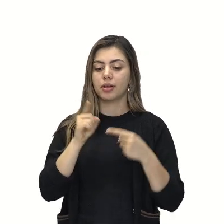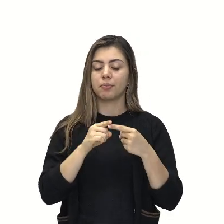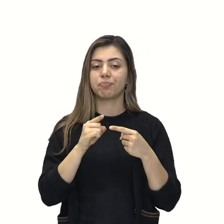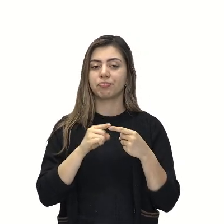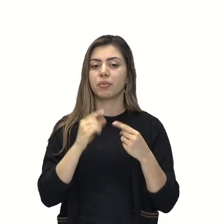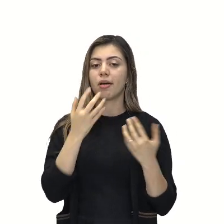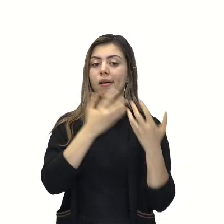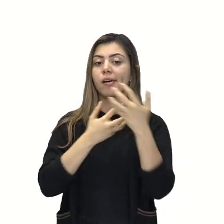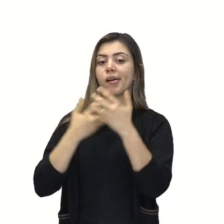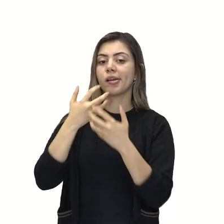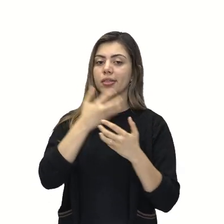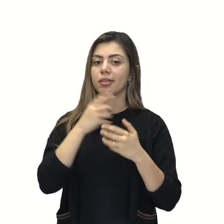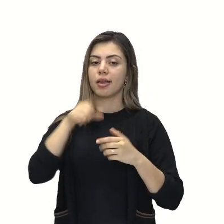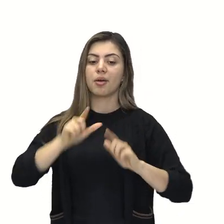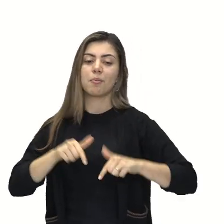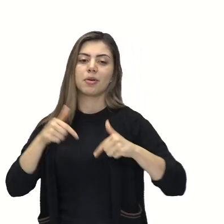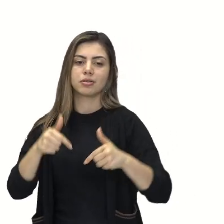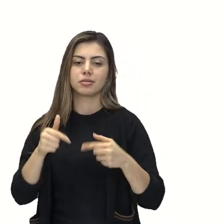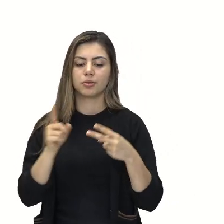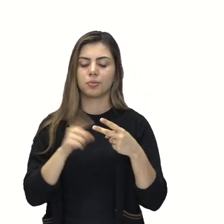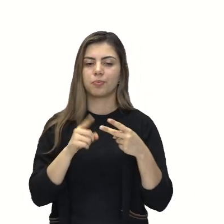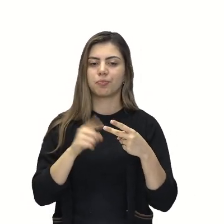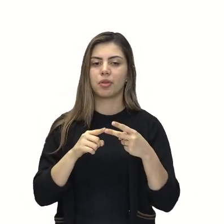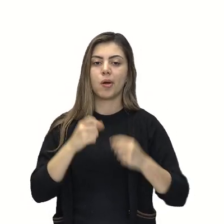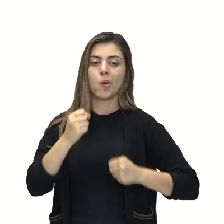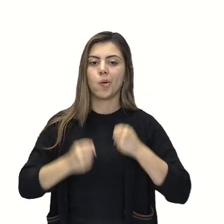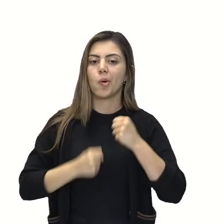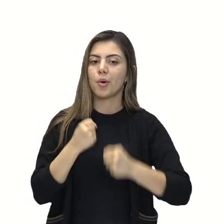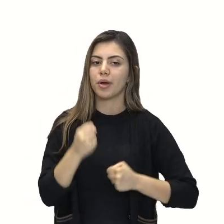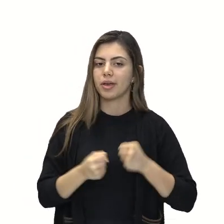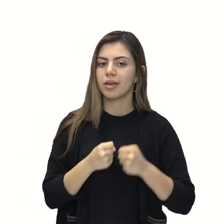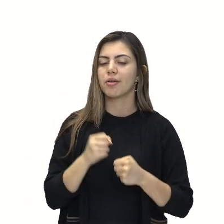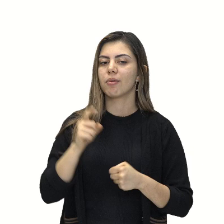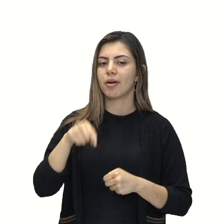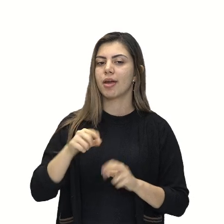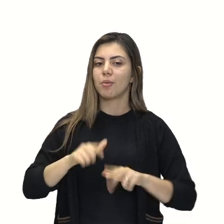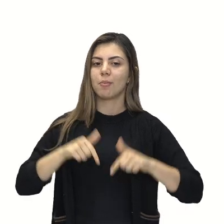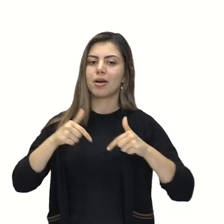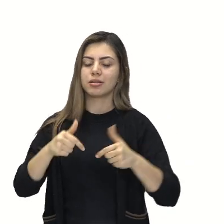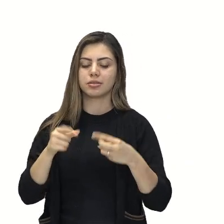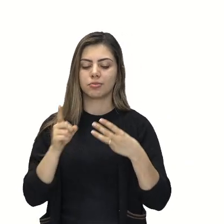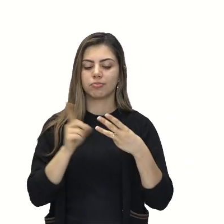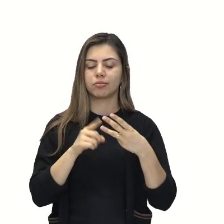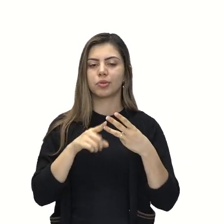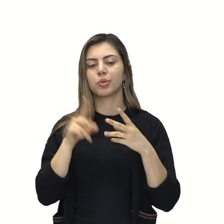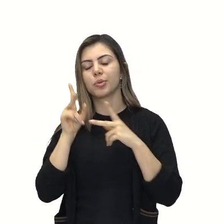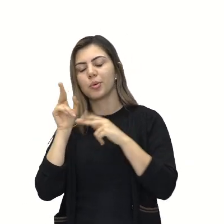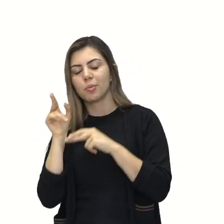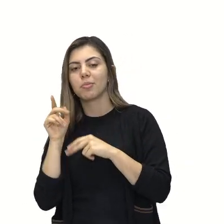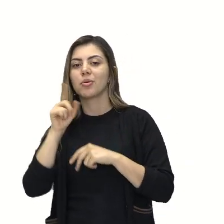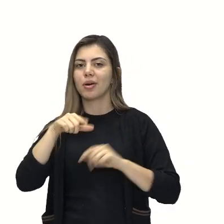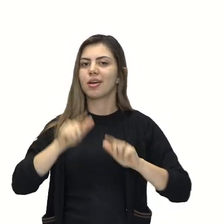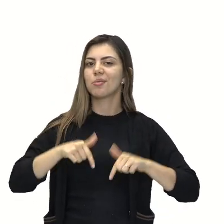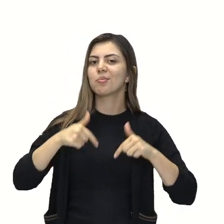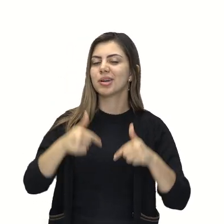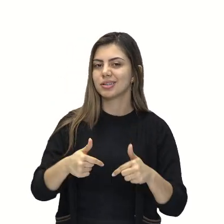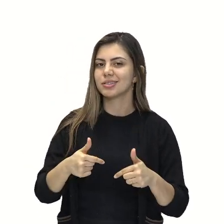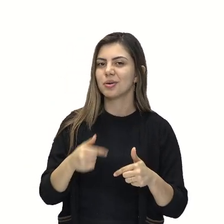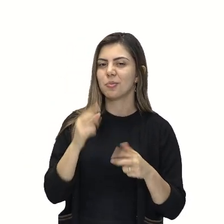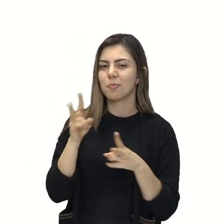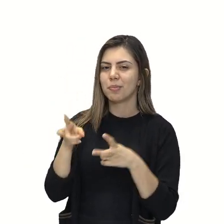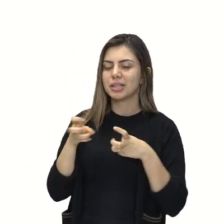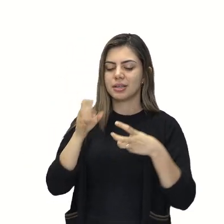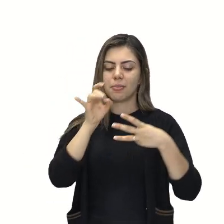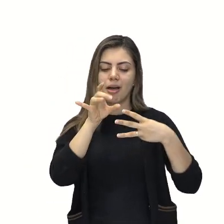ela está fazendo ação. Maria correu, está fazendo ação. E a Maria dormiu, está